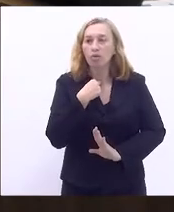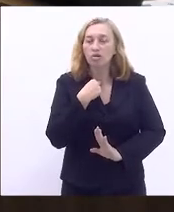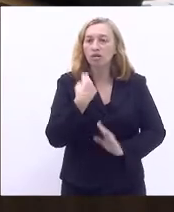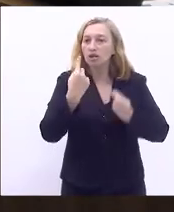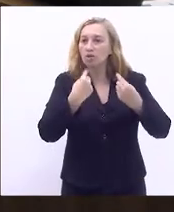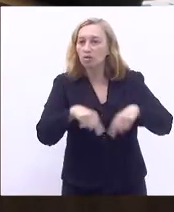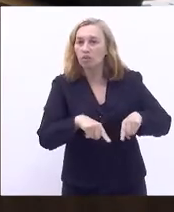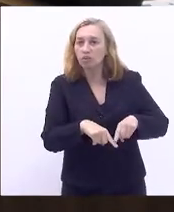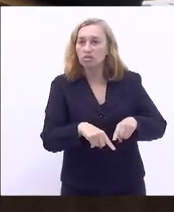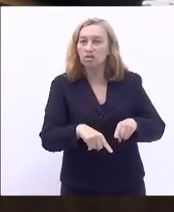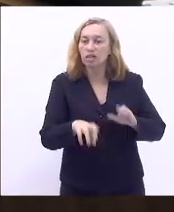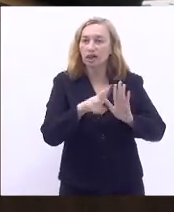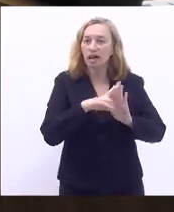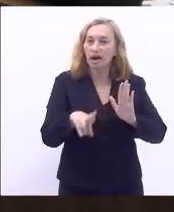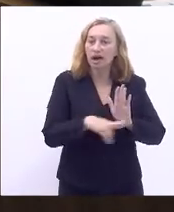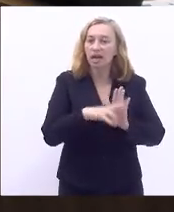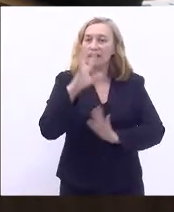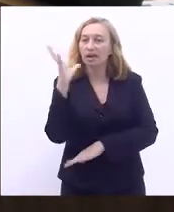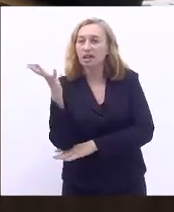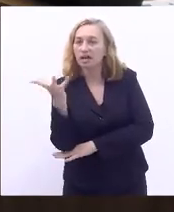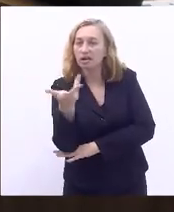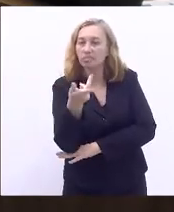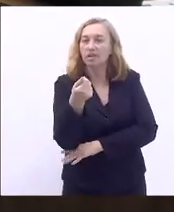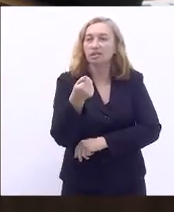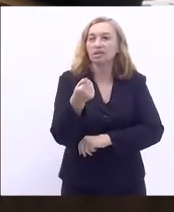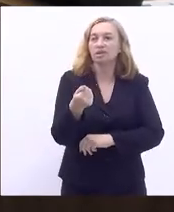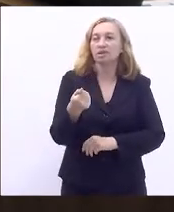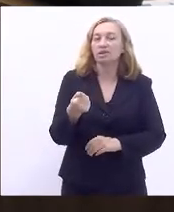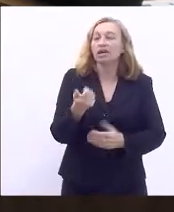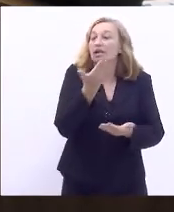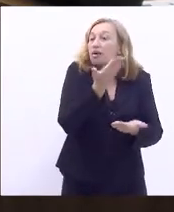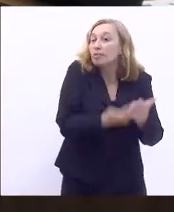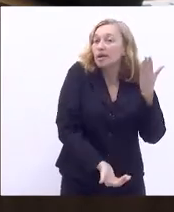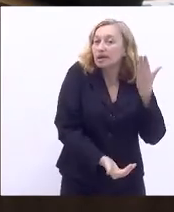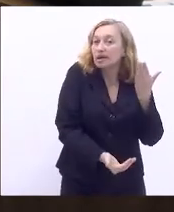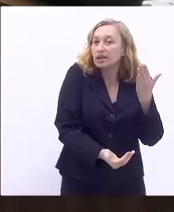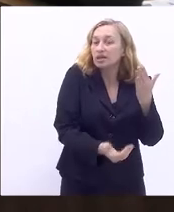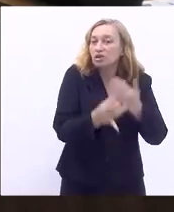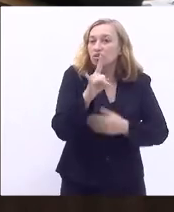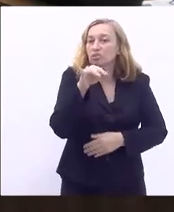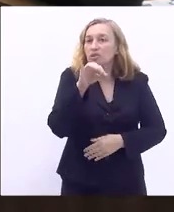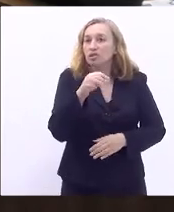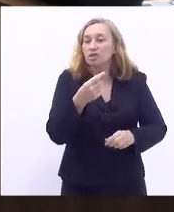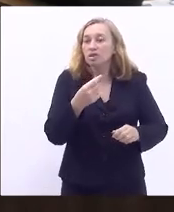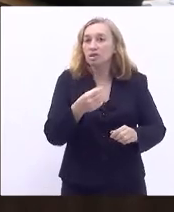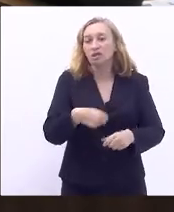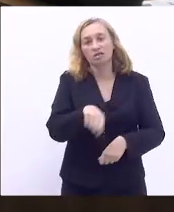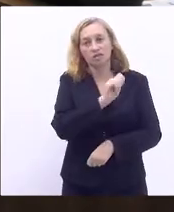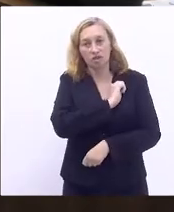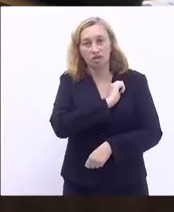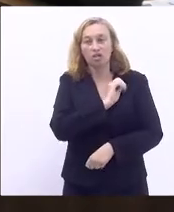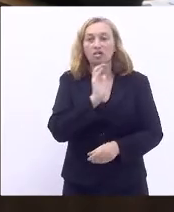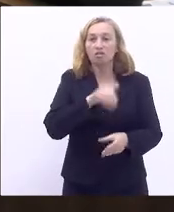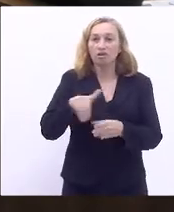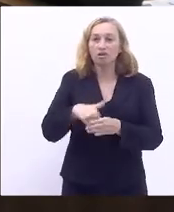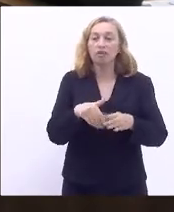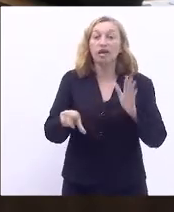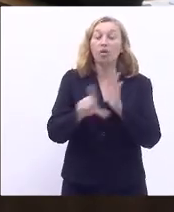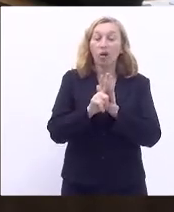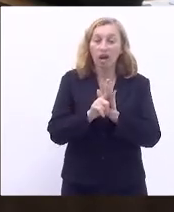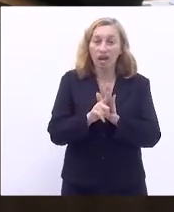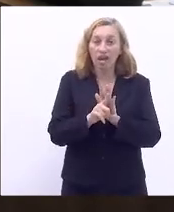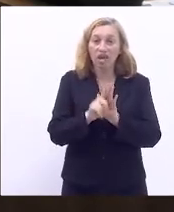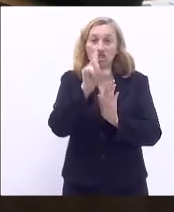condicionantes ambientais sob a penalidade de perder os subsídios fiscais. O que a gente está votando aqui é uma lei